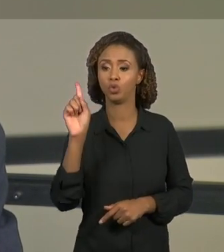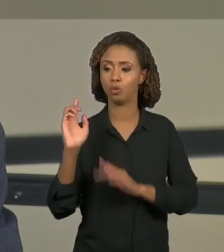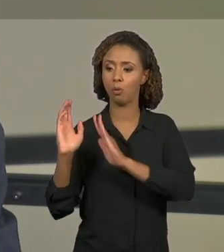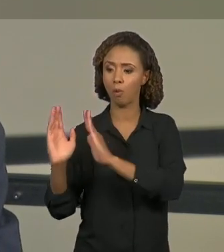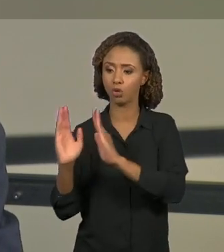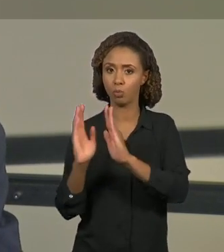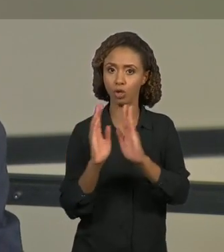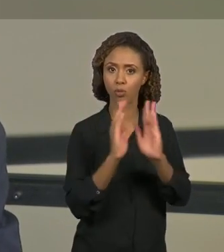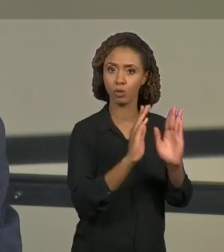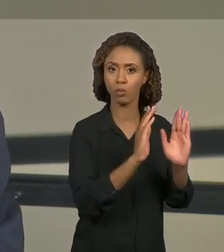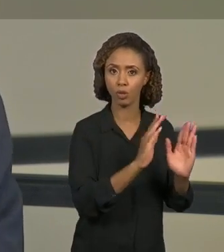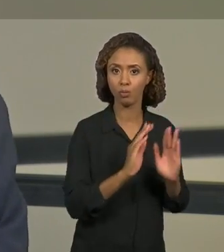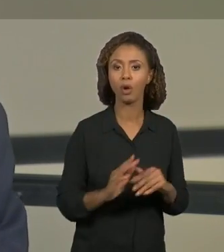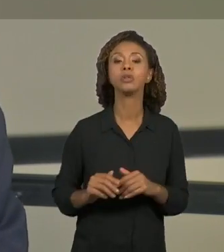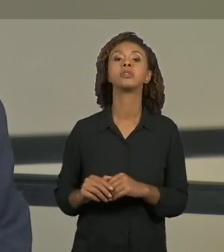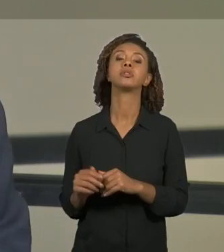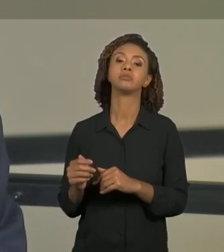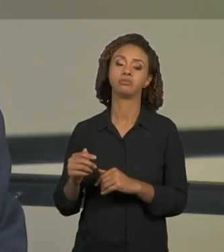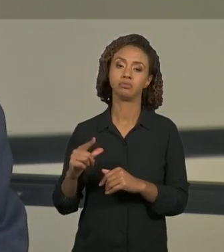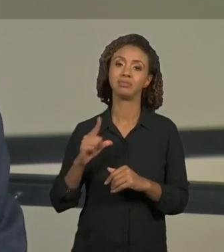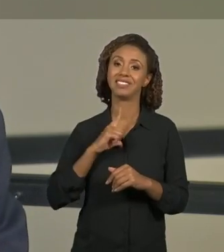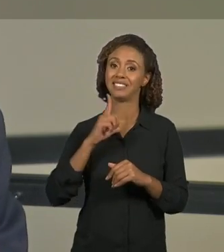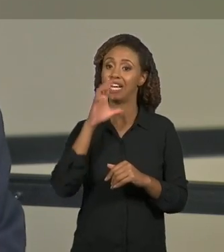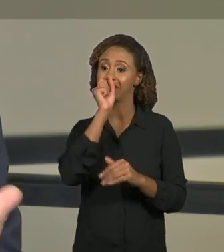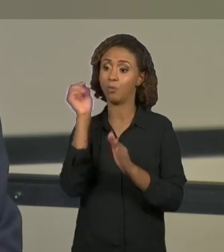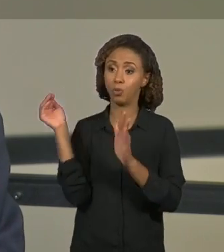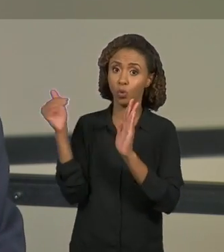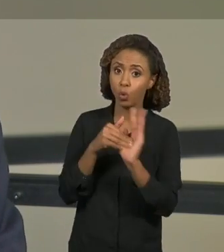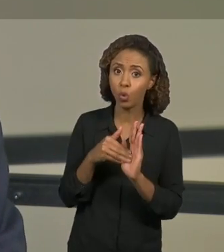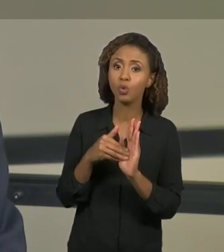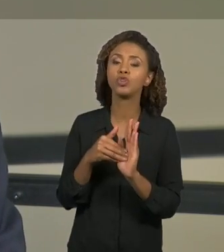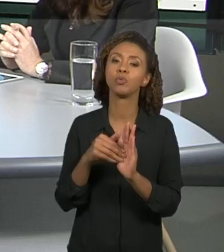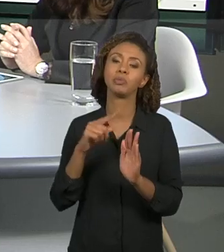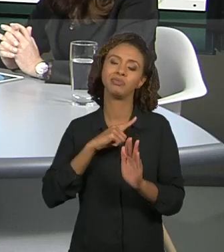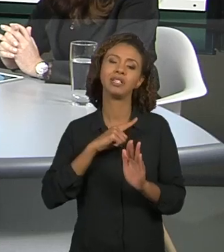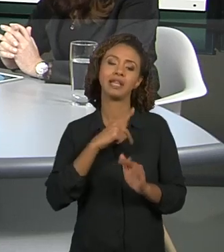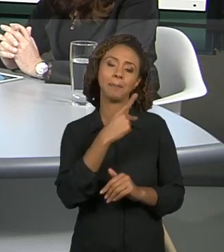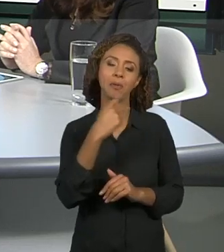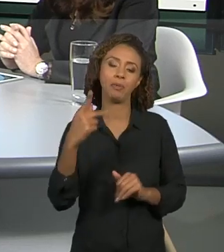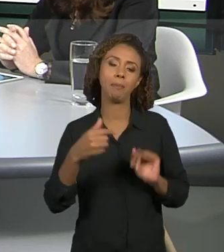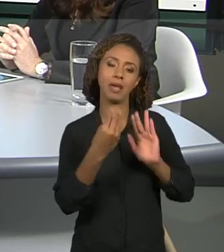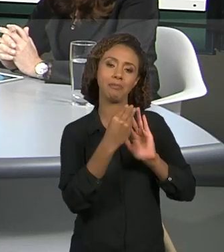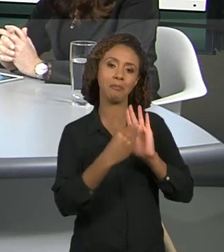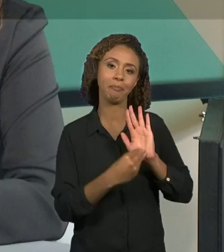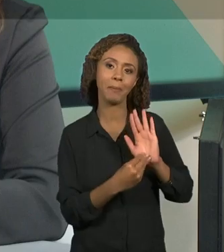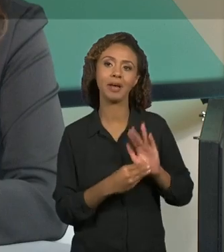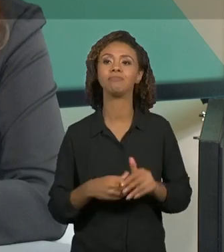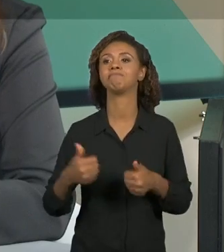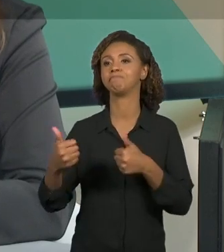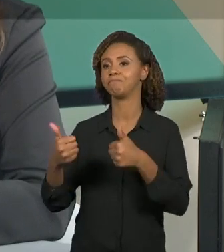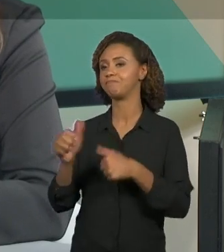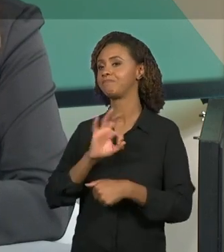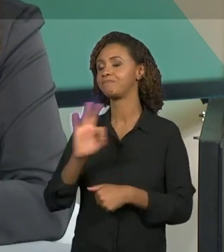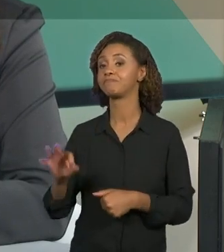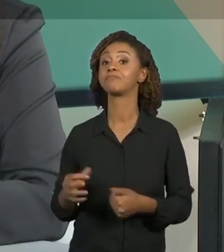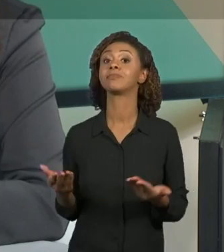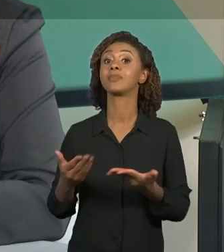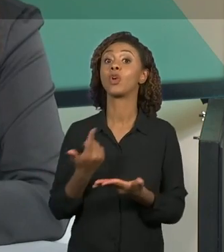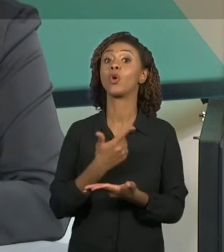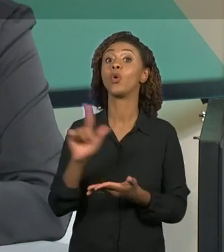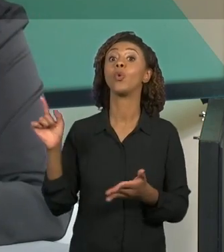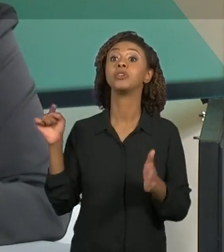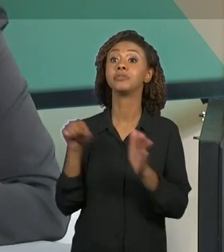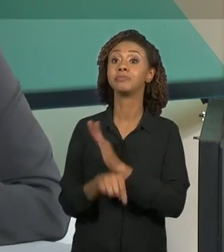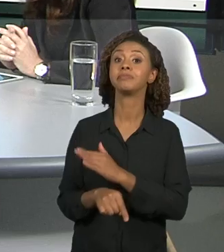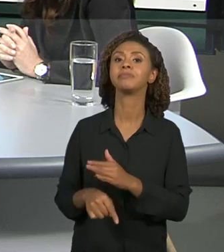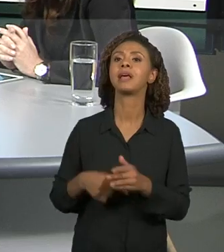módulo né e ele vai ser de acordo com o que está previsto lá no colégio no pé agora levar ao ativo perfeita agora vinícius é para você